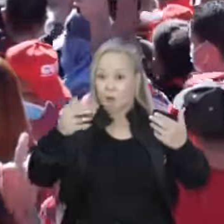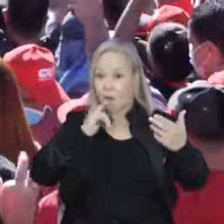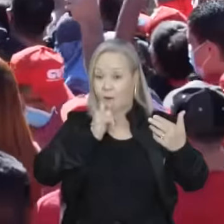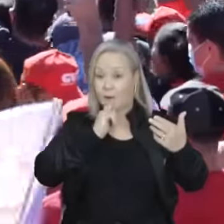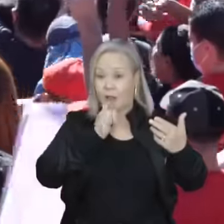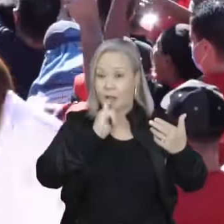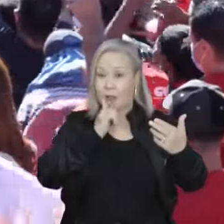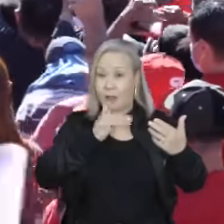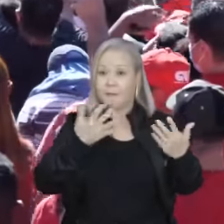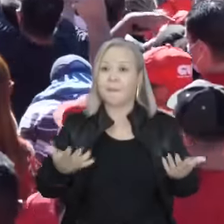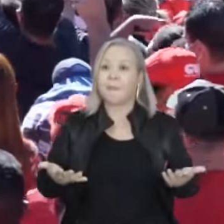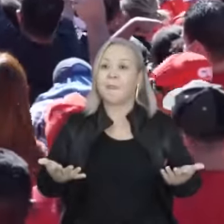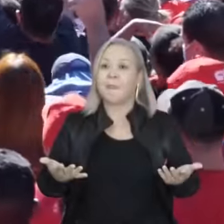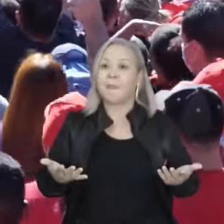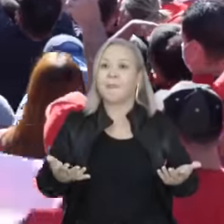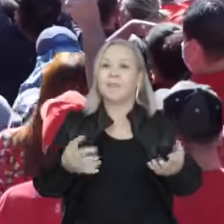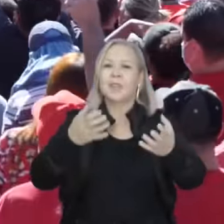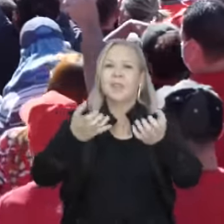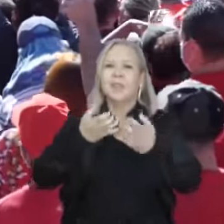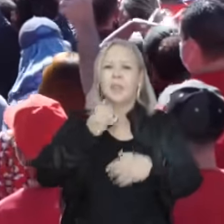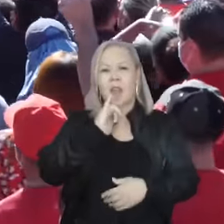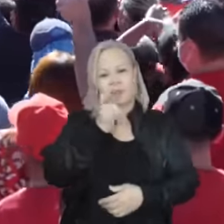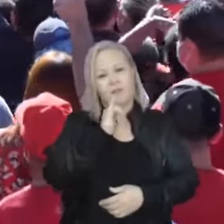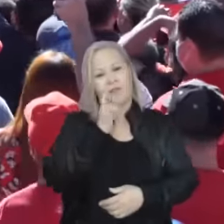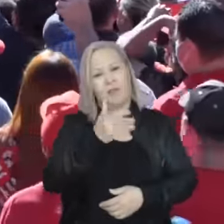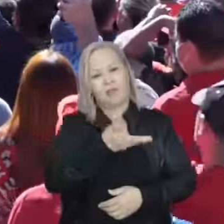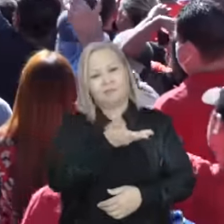Outra coisa que eu queria falar pra vocês.